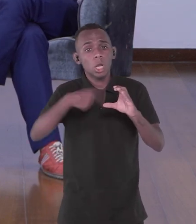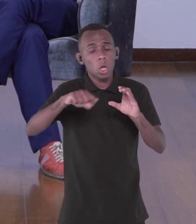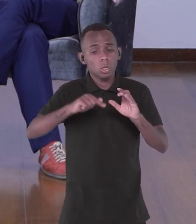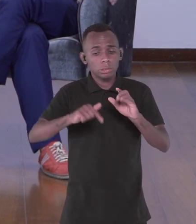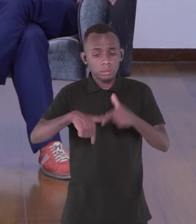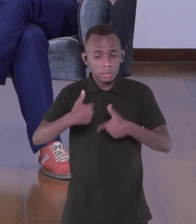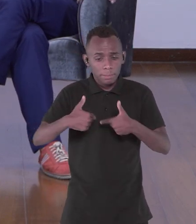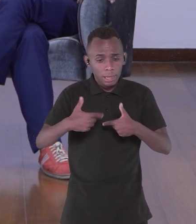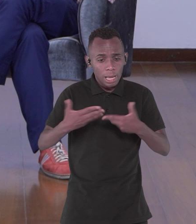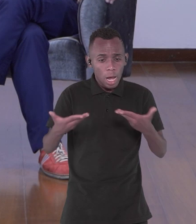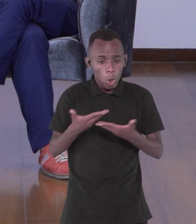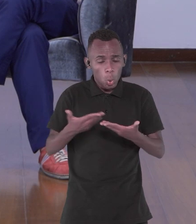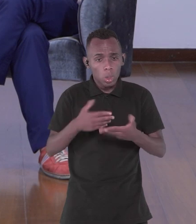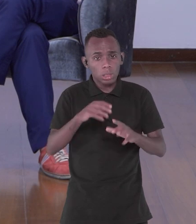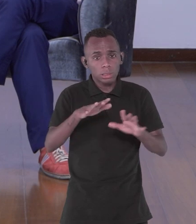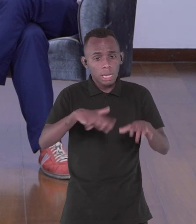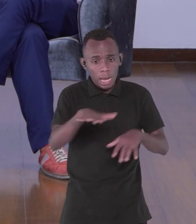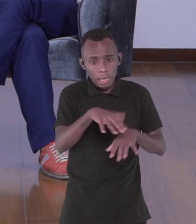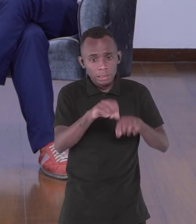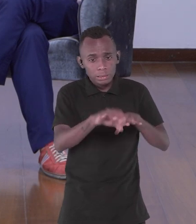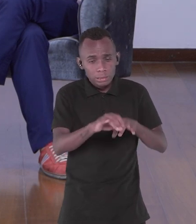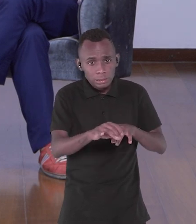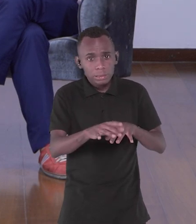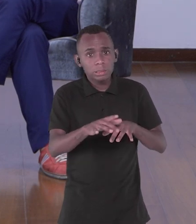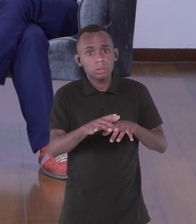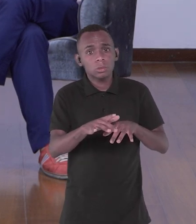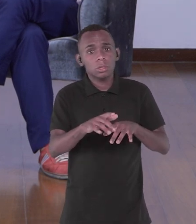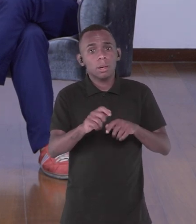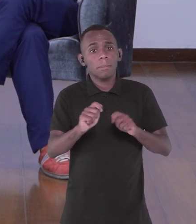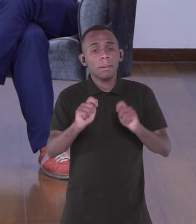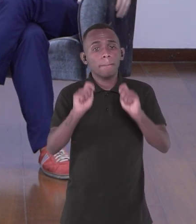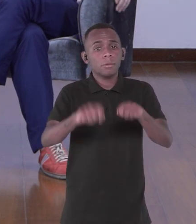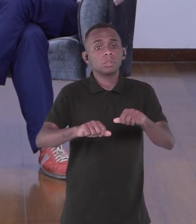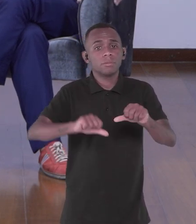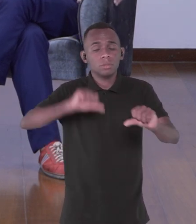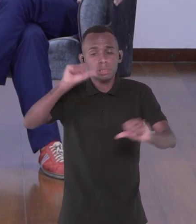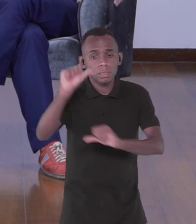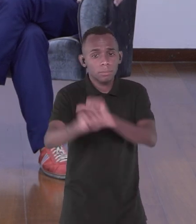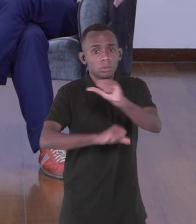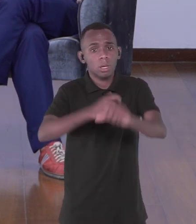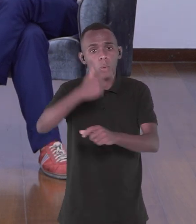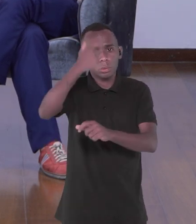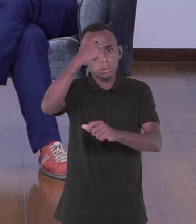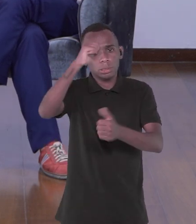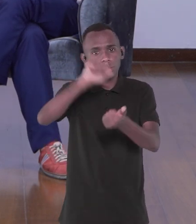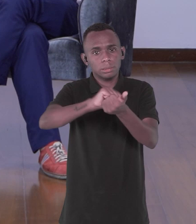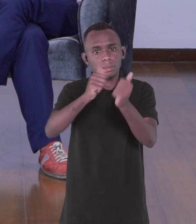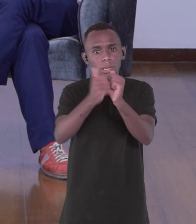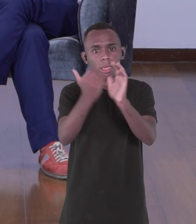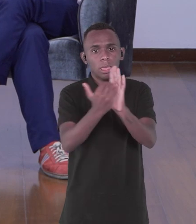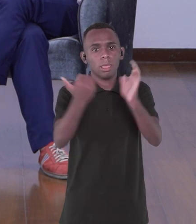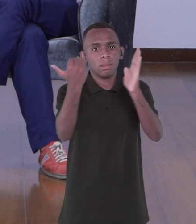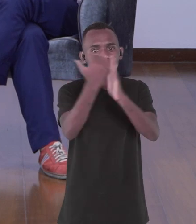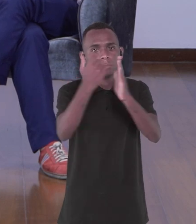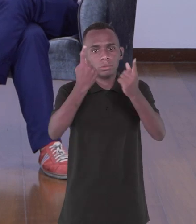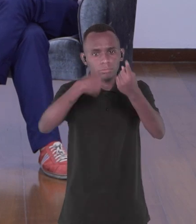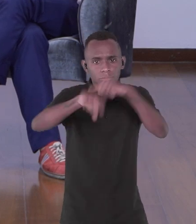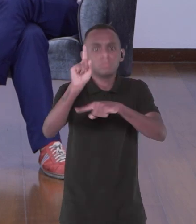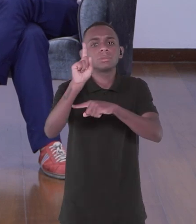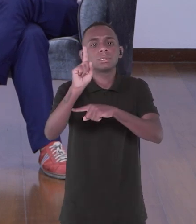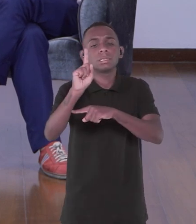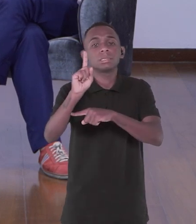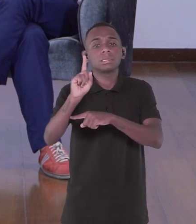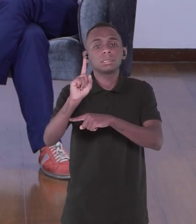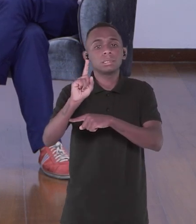na educação para que haja essa insurreição das consciências? De que você tenha, de fato, uma